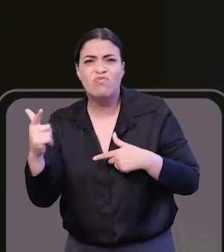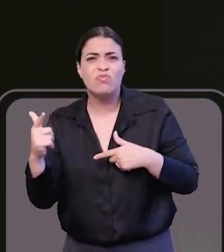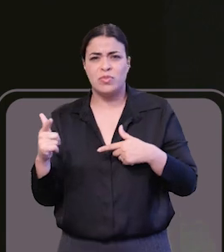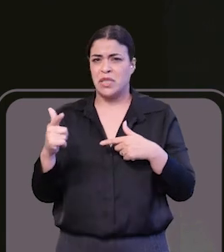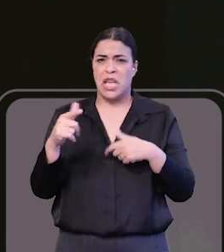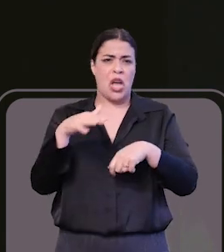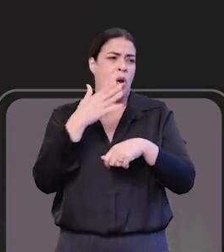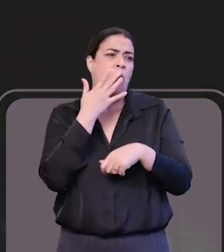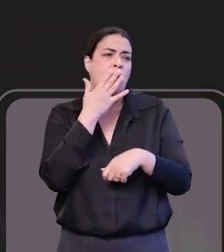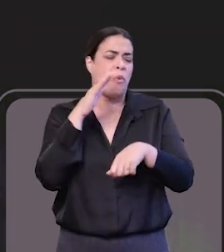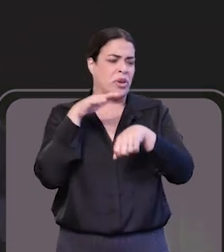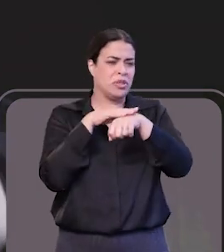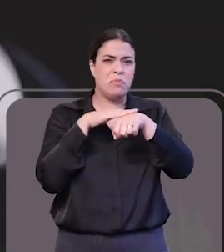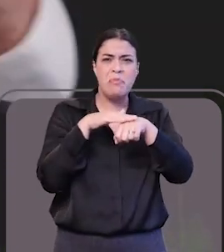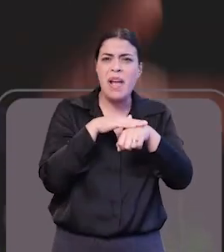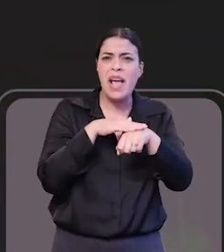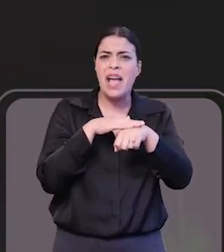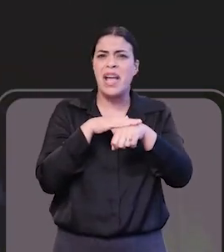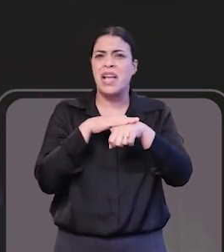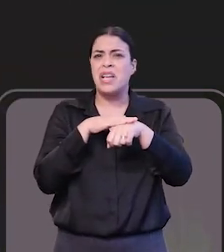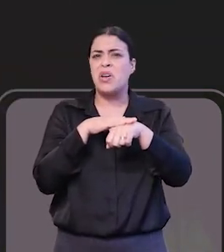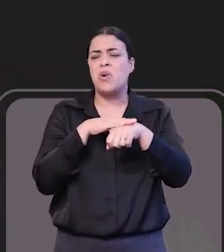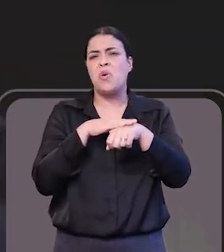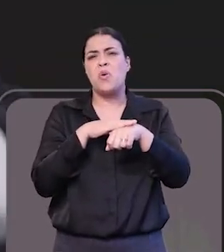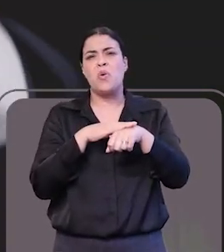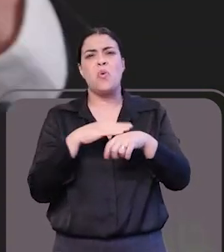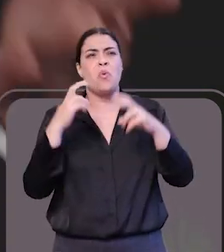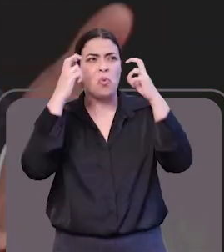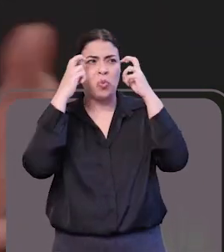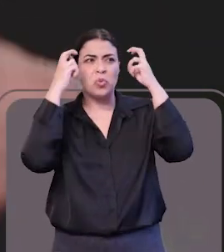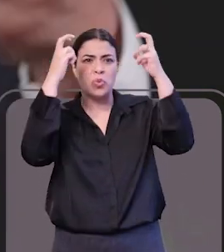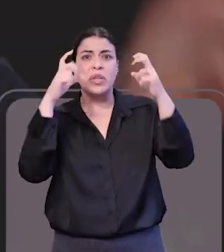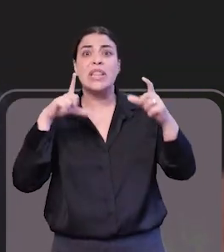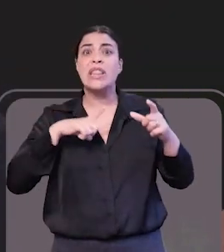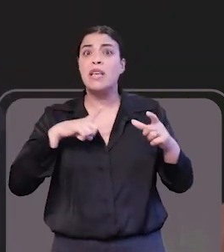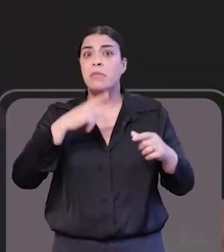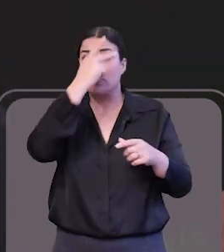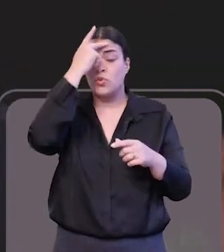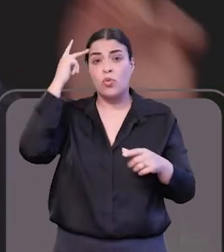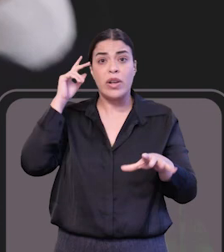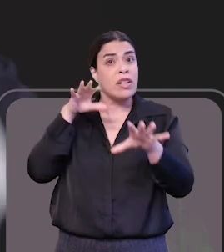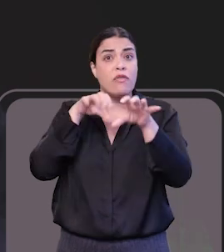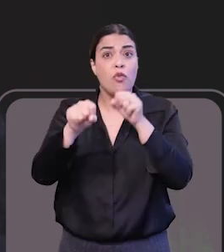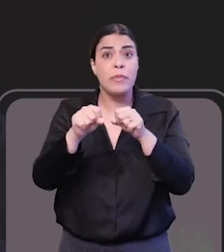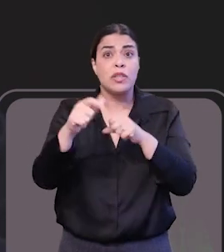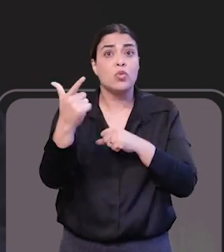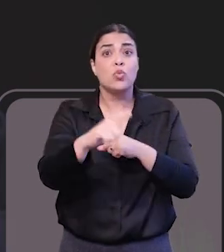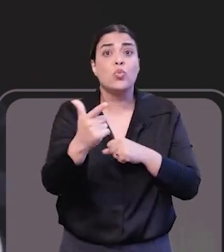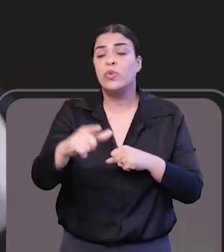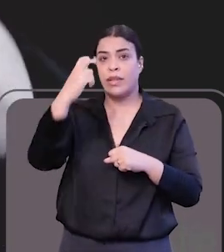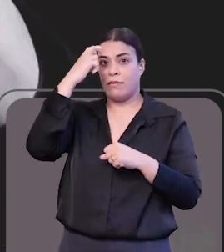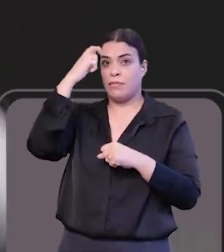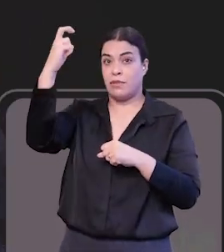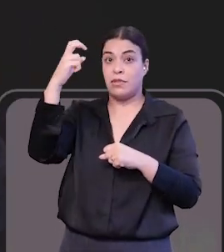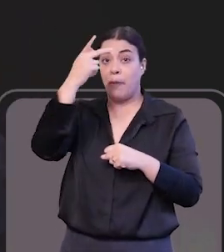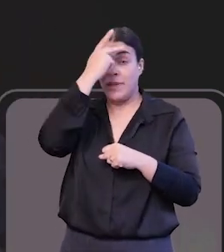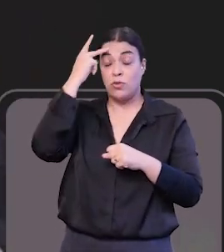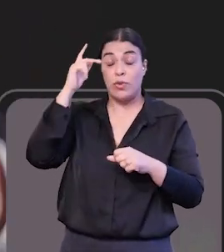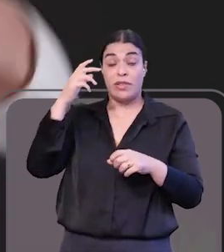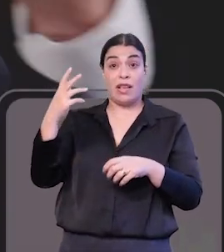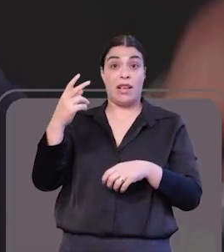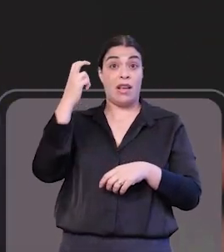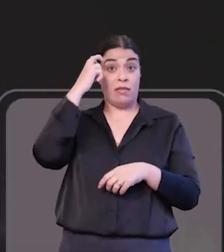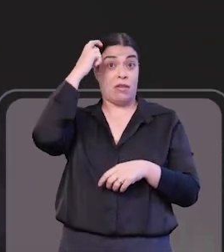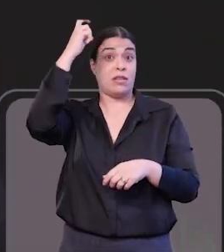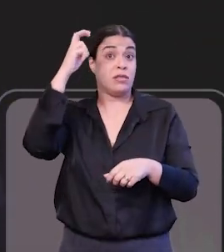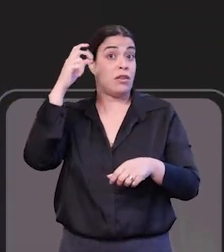da pele a origem a a questão cultural tem gente que tem formação mas não tem educação e tem gente que tem educação